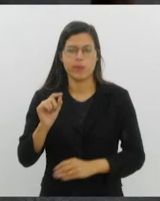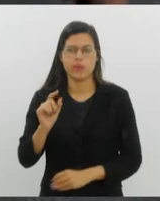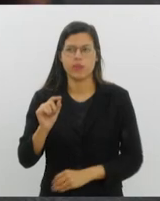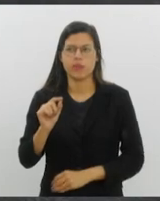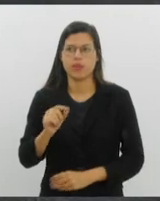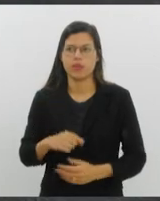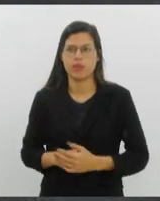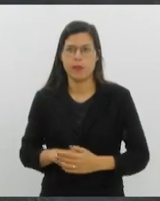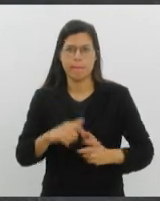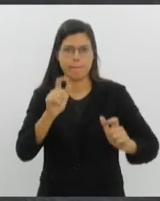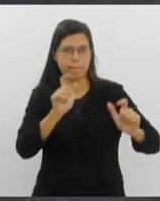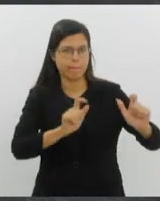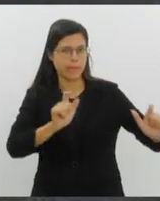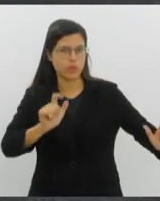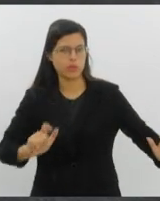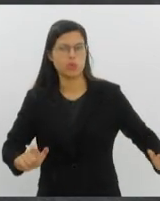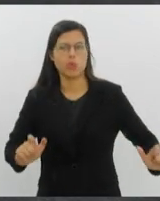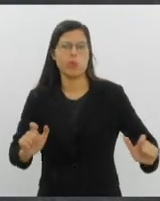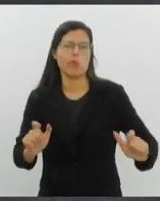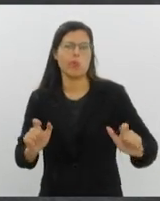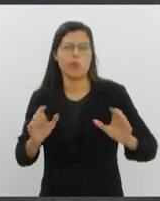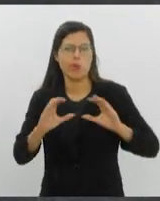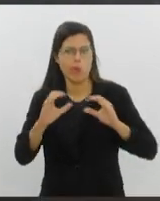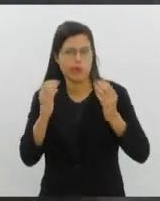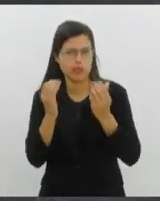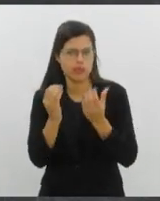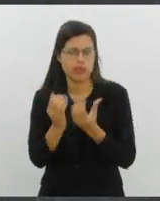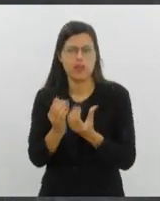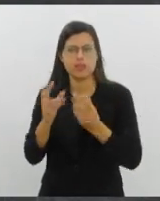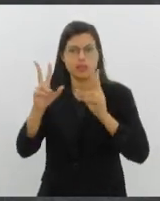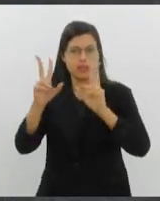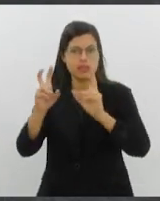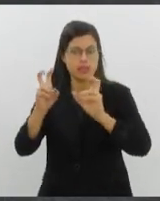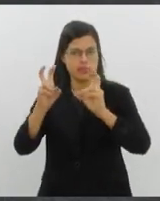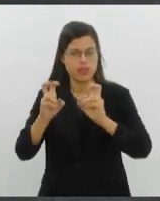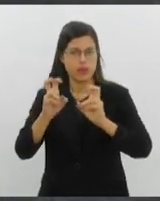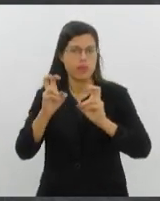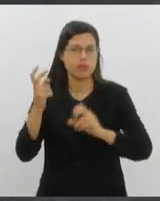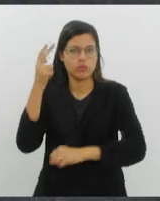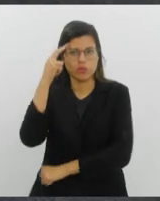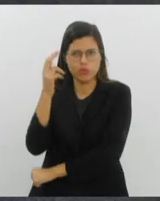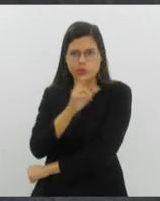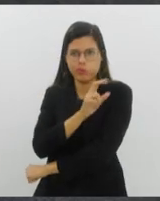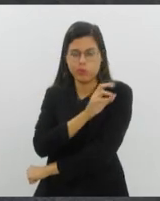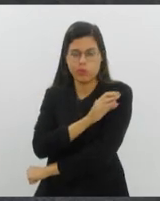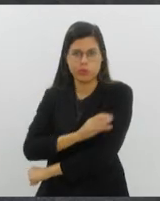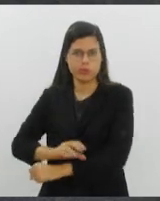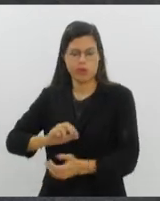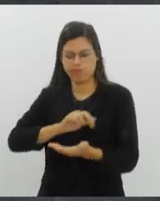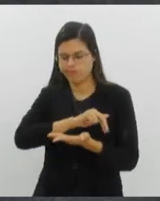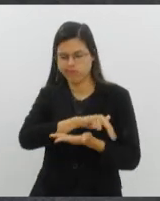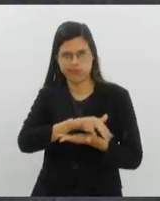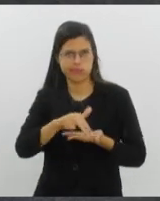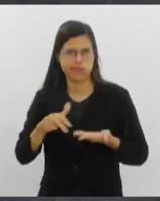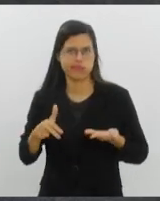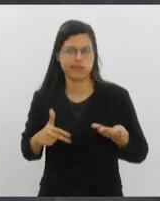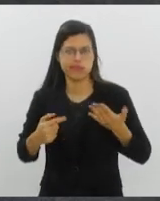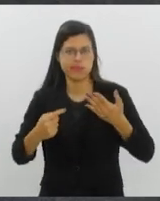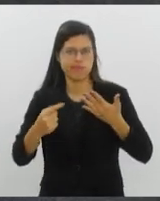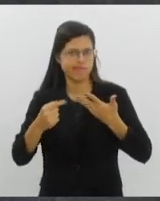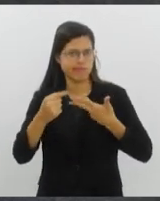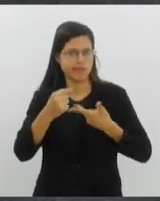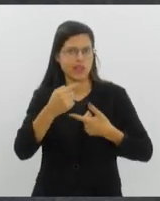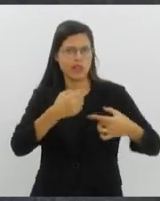de pessoas, de comunidades, que traz o tema da cultura de diversos aspectos, que debate roda